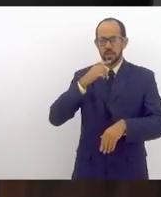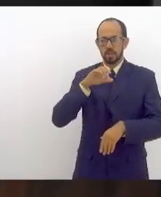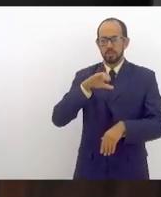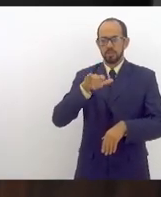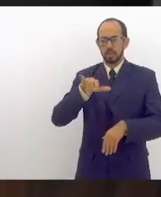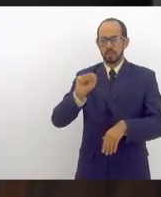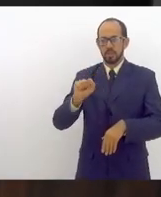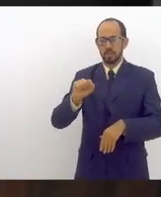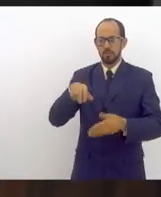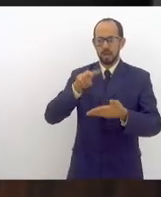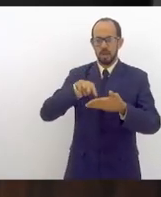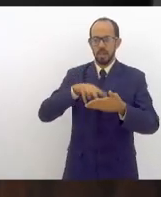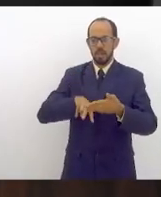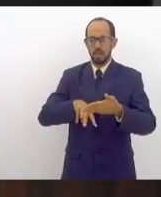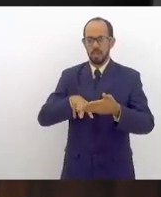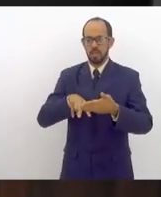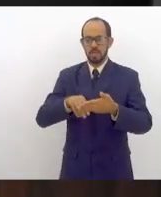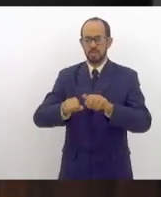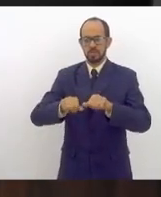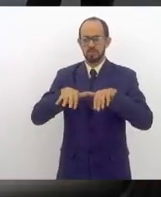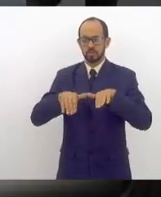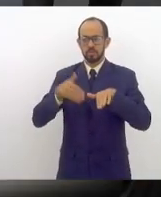anterior.